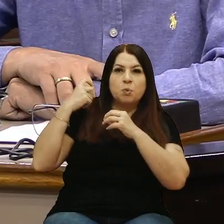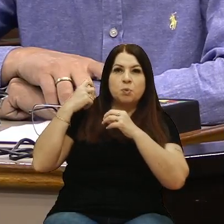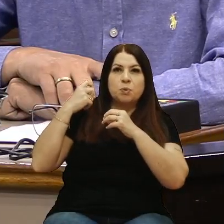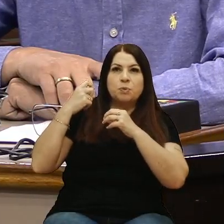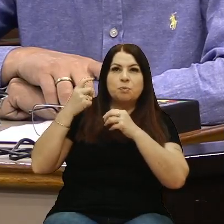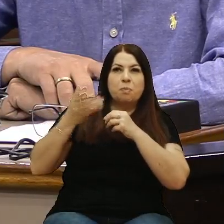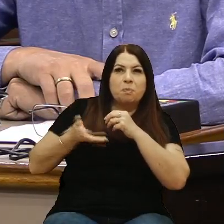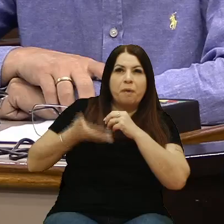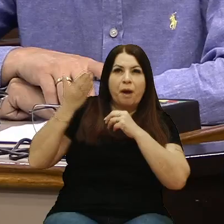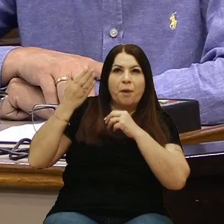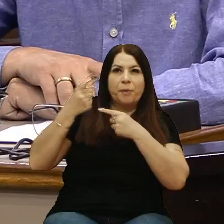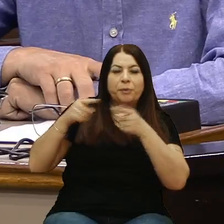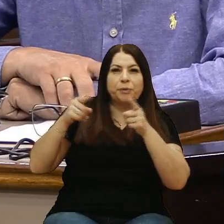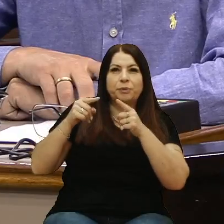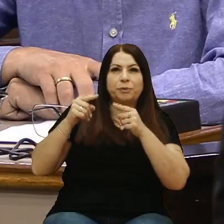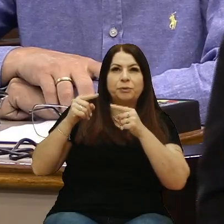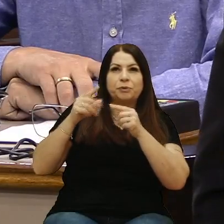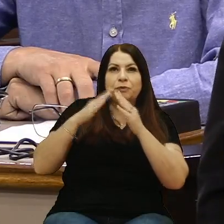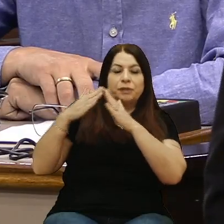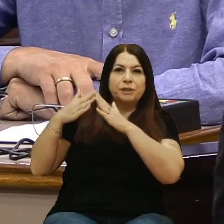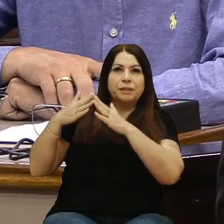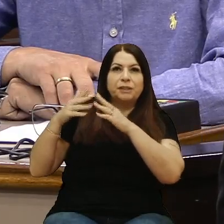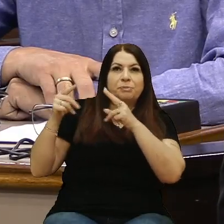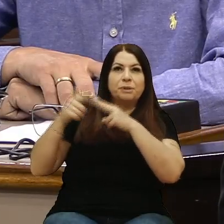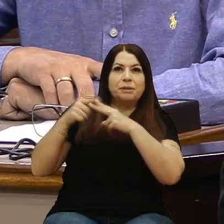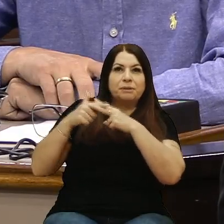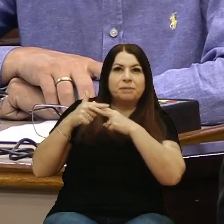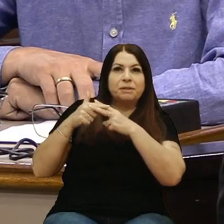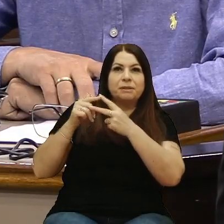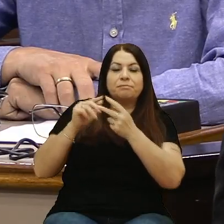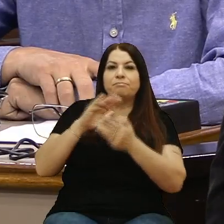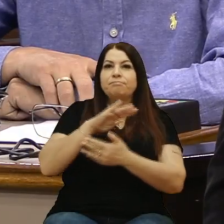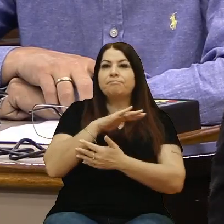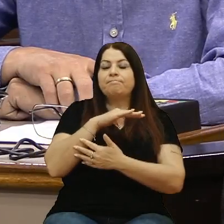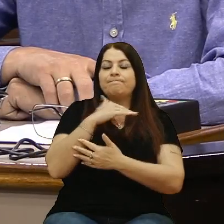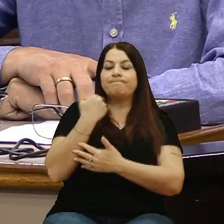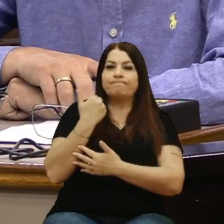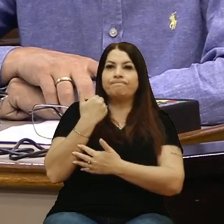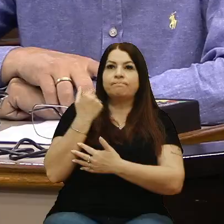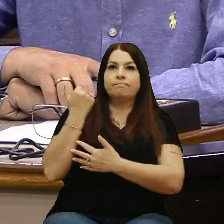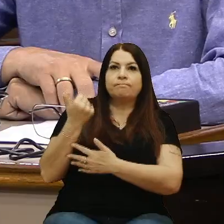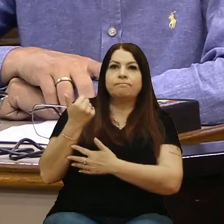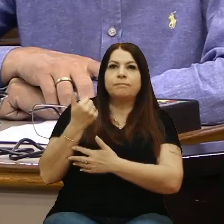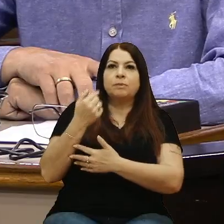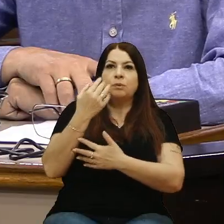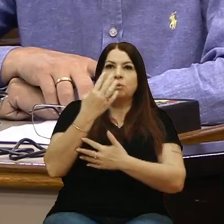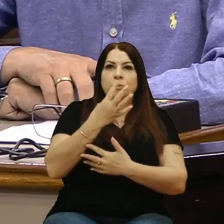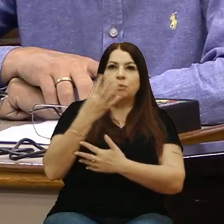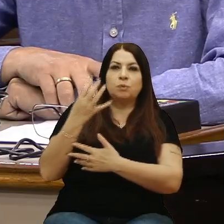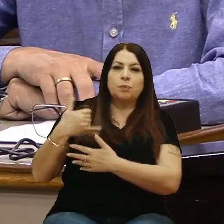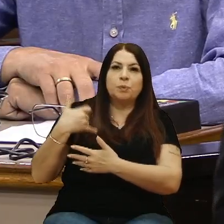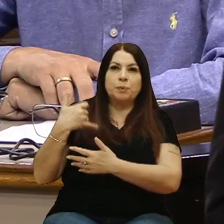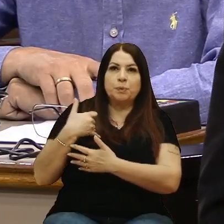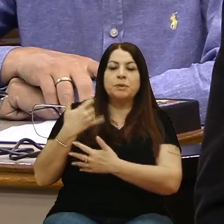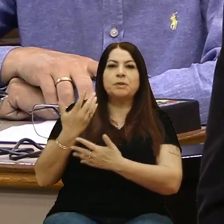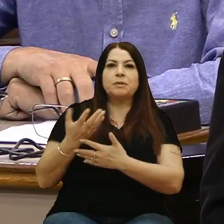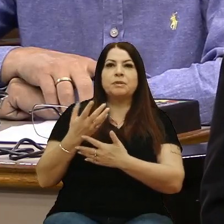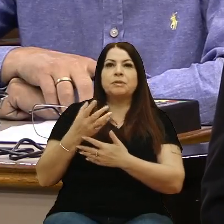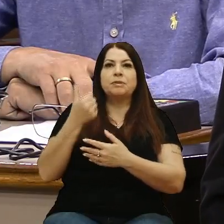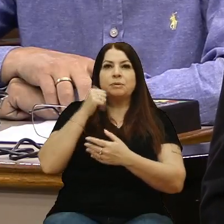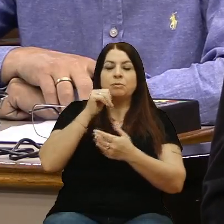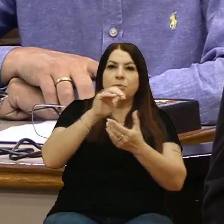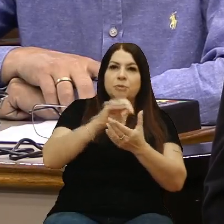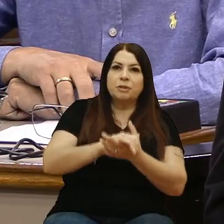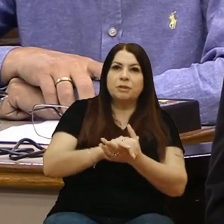vizinho, ele veio, numa briga ali, perder a sua vida. Ele que, com 44 anos de idade, deixou a sua